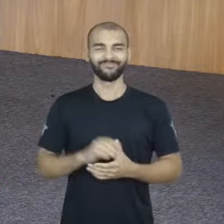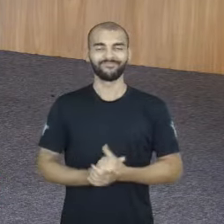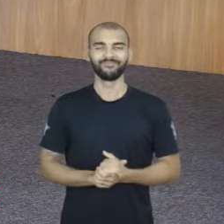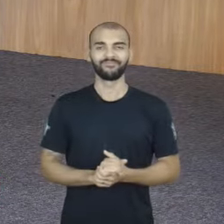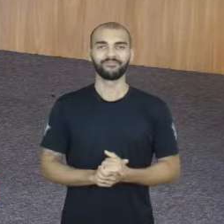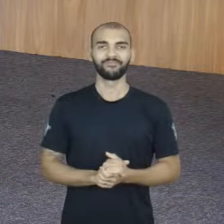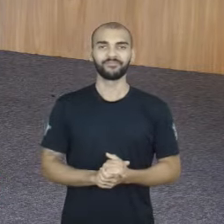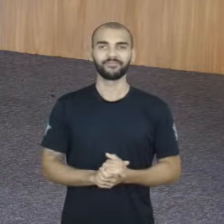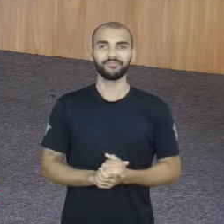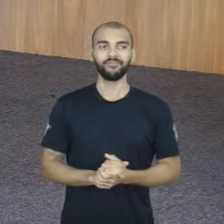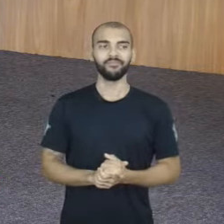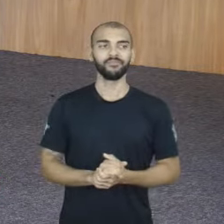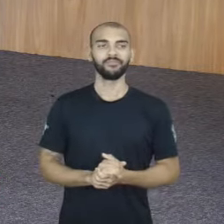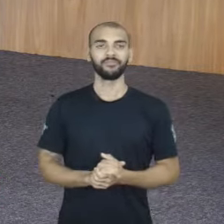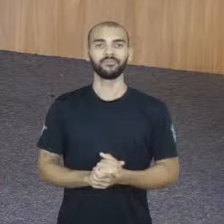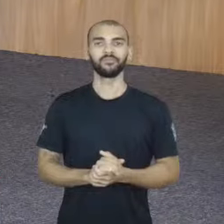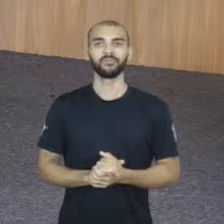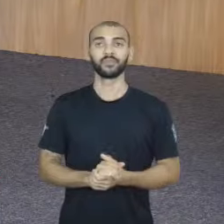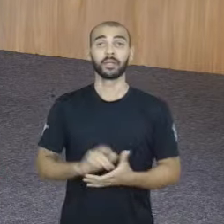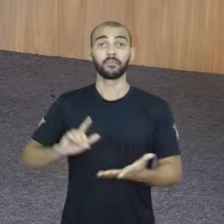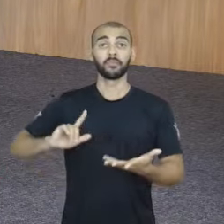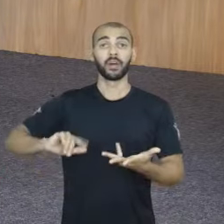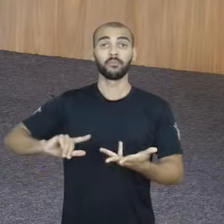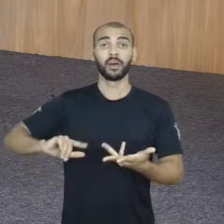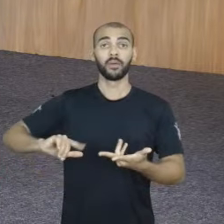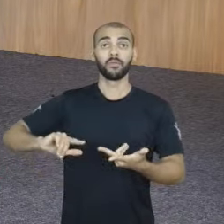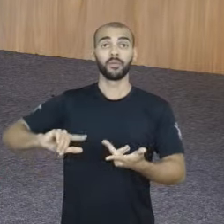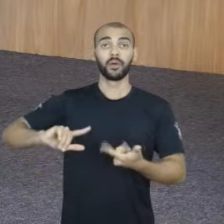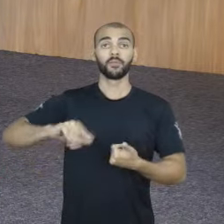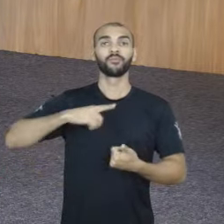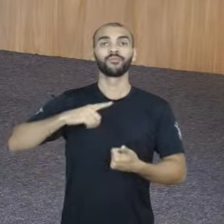Até. Estas e outras notícias você acompanha em